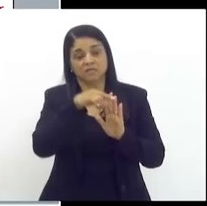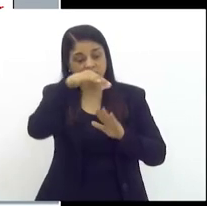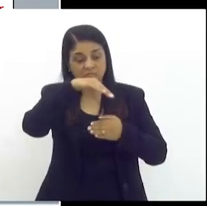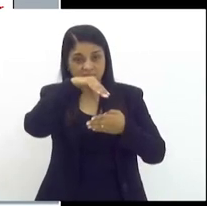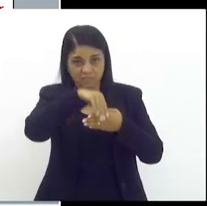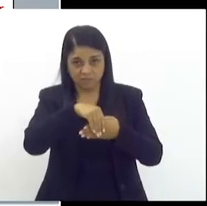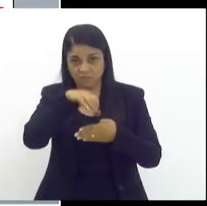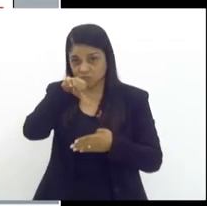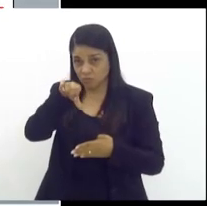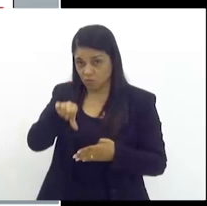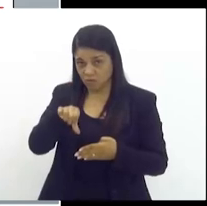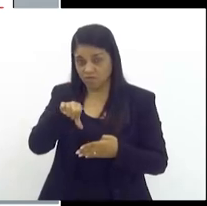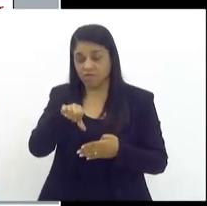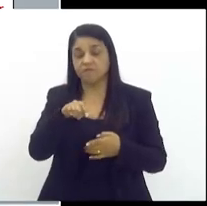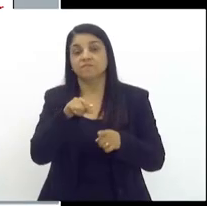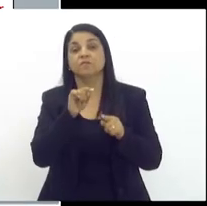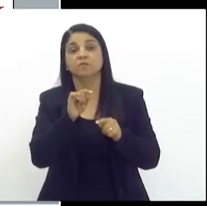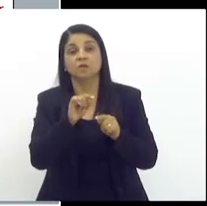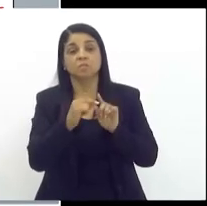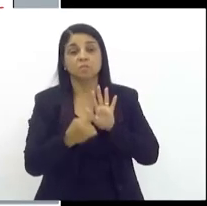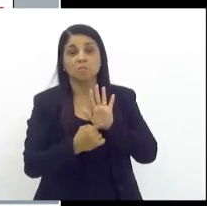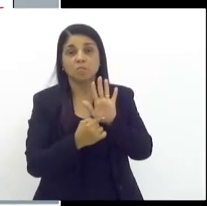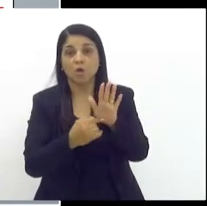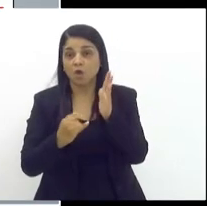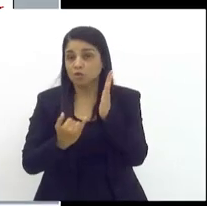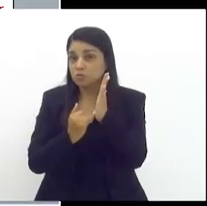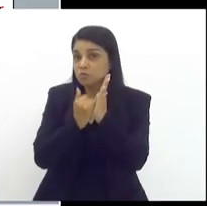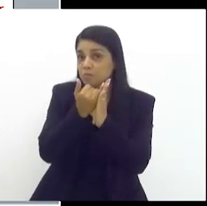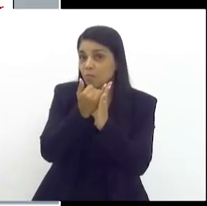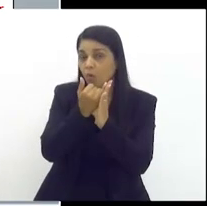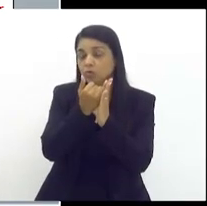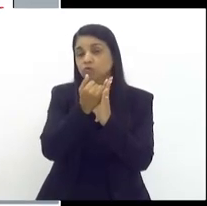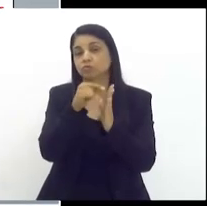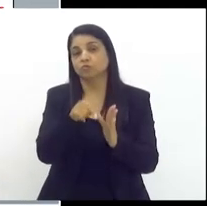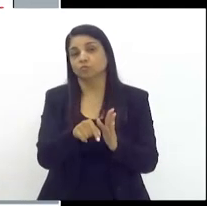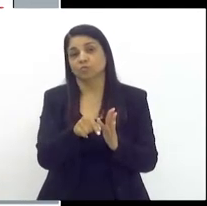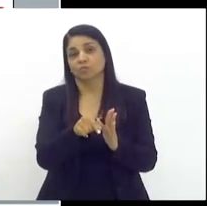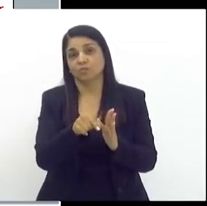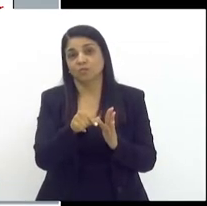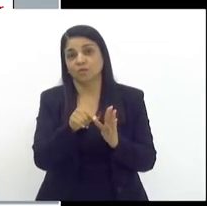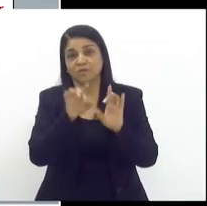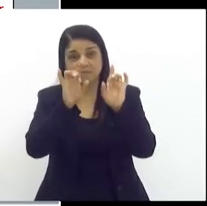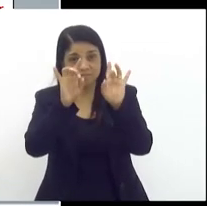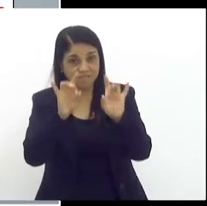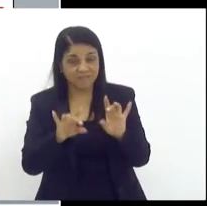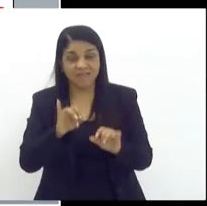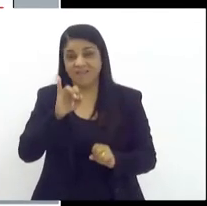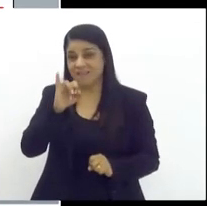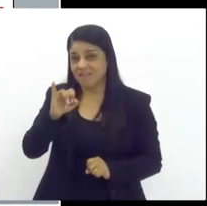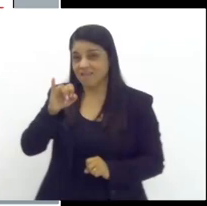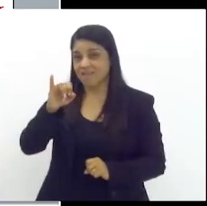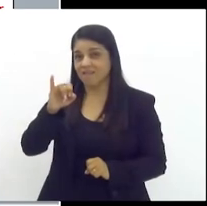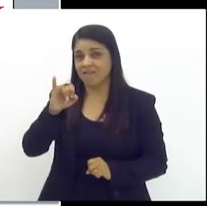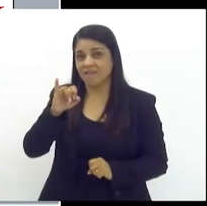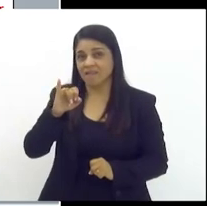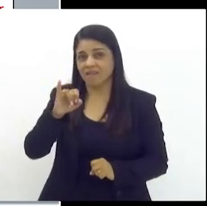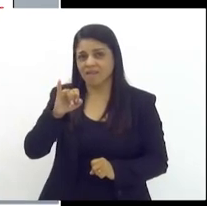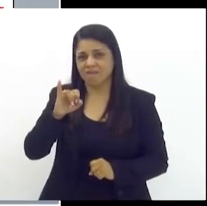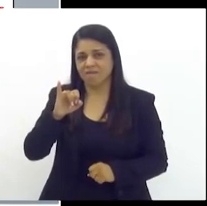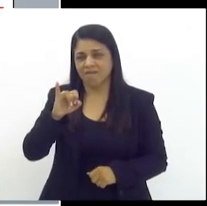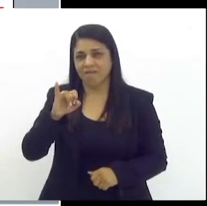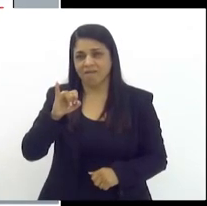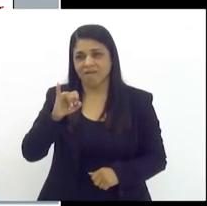hipótese de de ferimento de impostos aplicáveis regimes especiais e as CPS por lei complementar